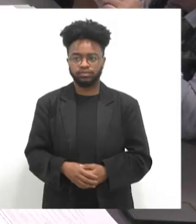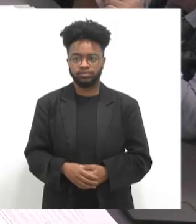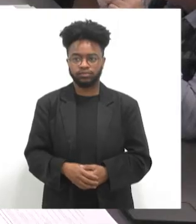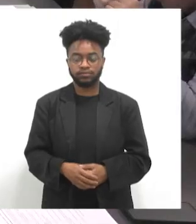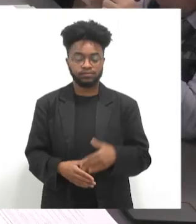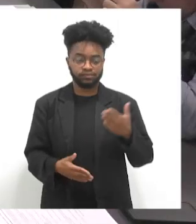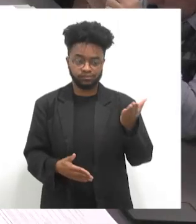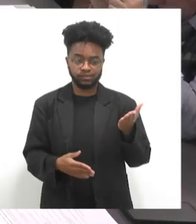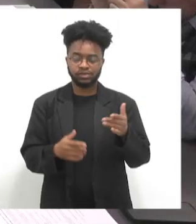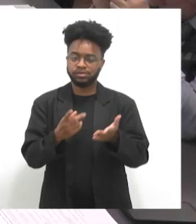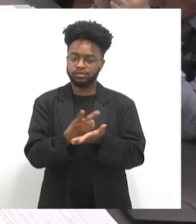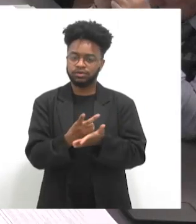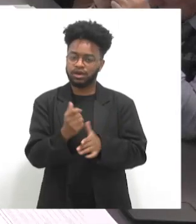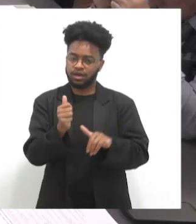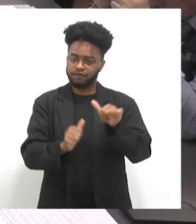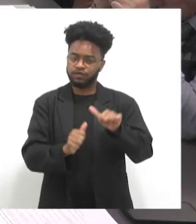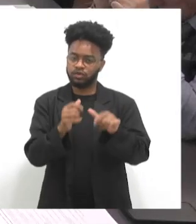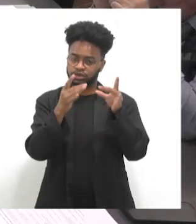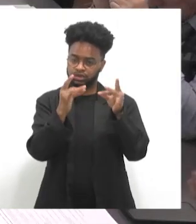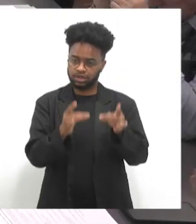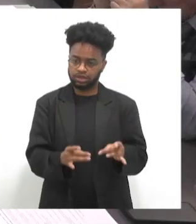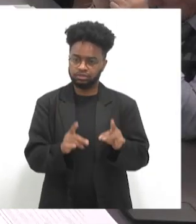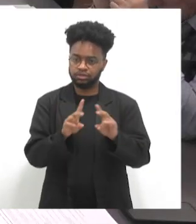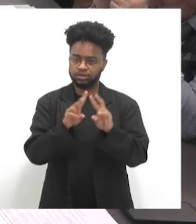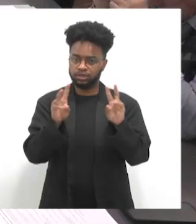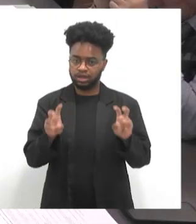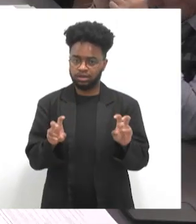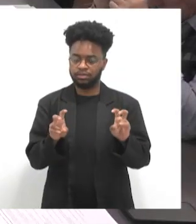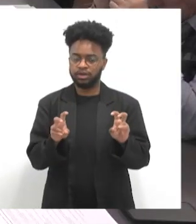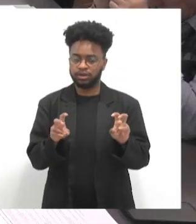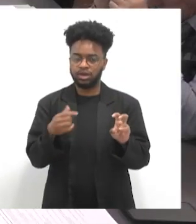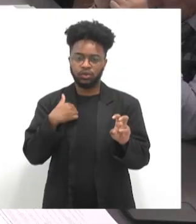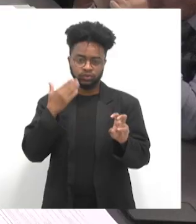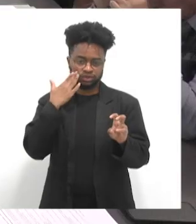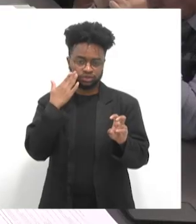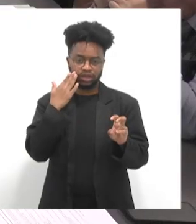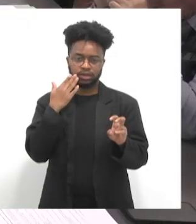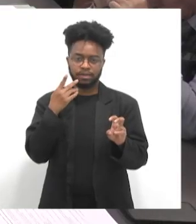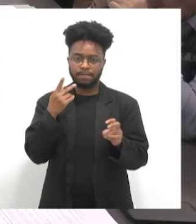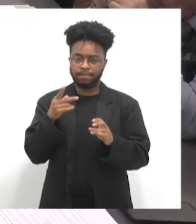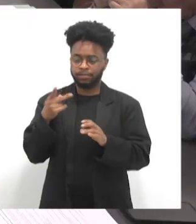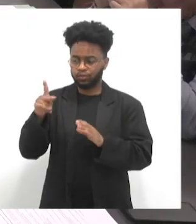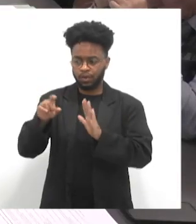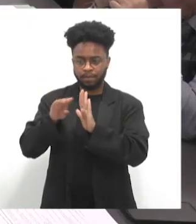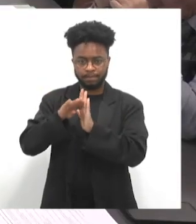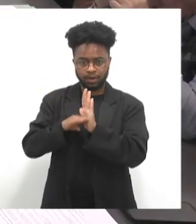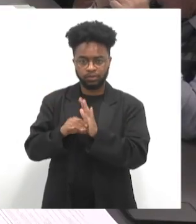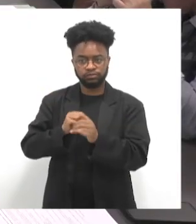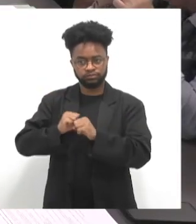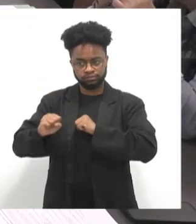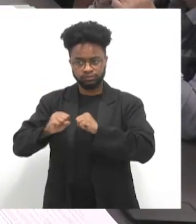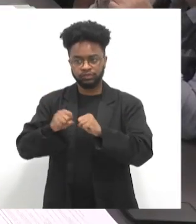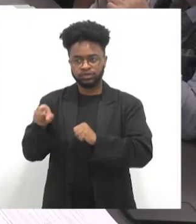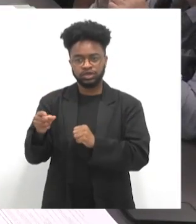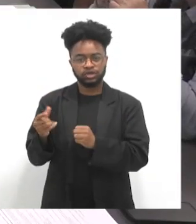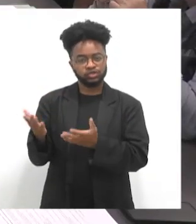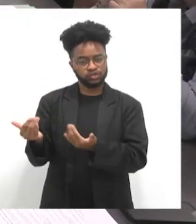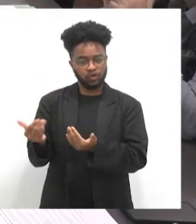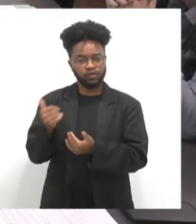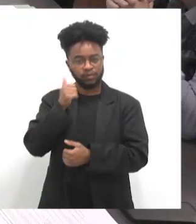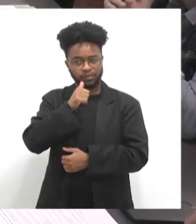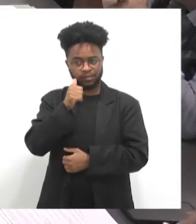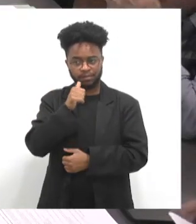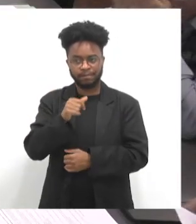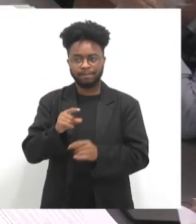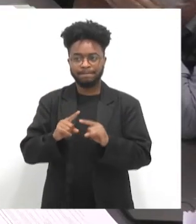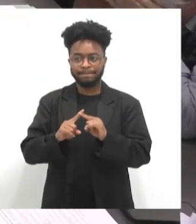como sempre, analisou com muita profundidade um tema que sei que é pauta de militância de Vossa Excelência. Vossa Excelência ainda é uma mulher muito jovem, mas entende